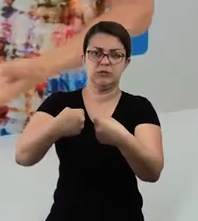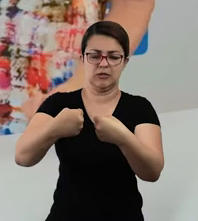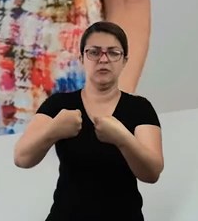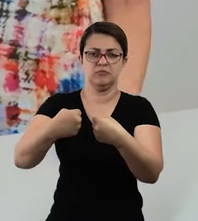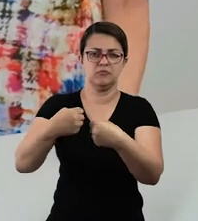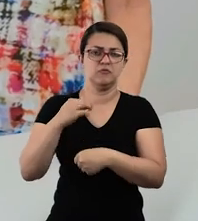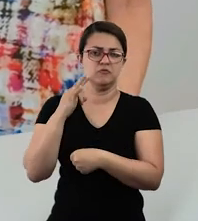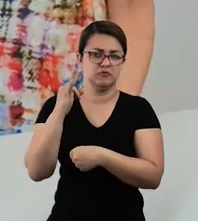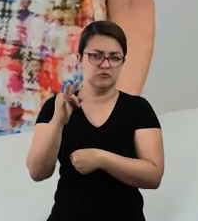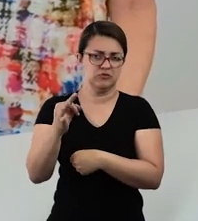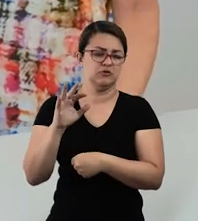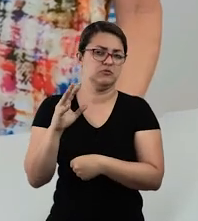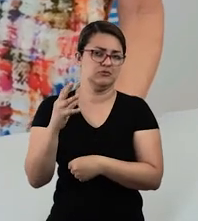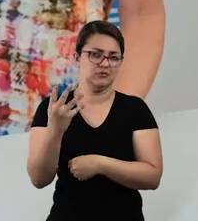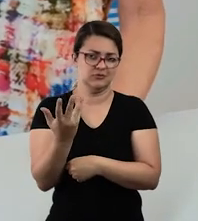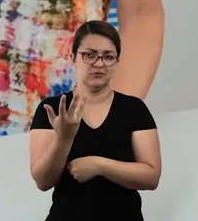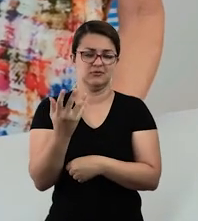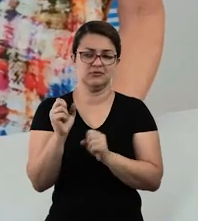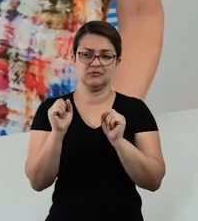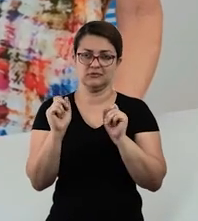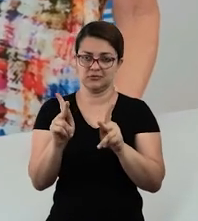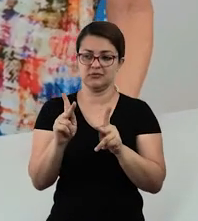para que aconteça, ok?